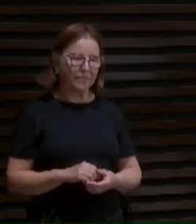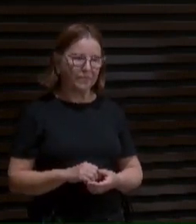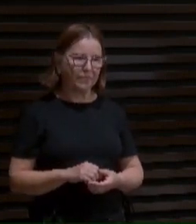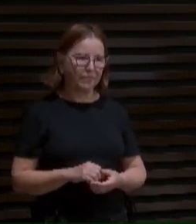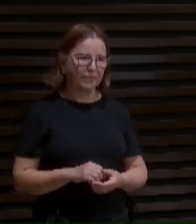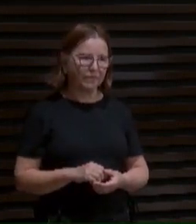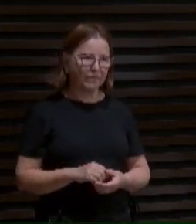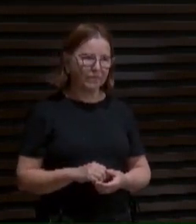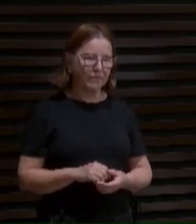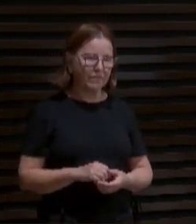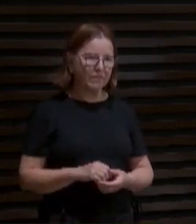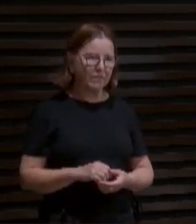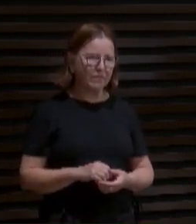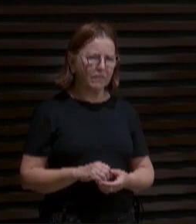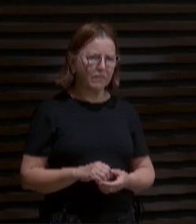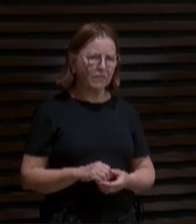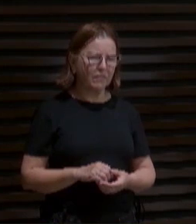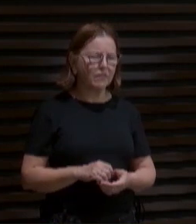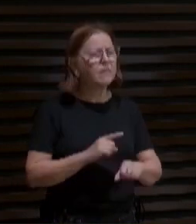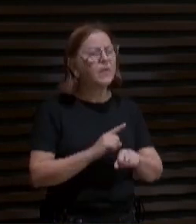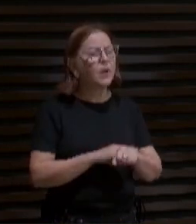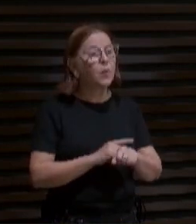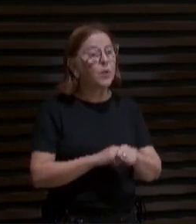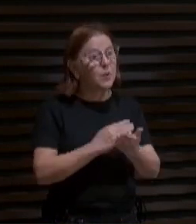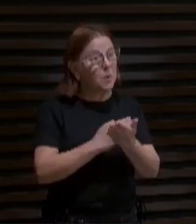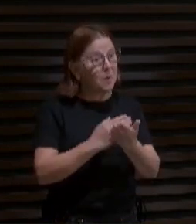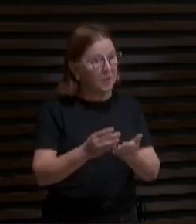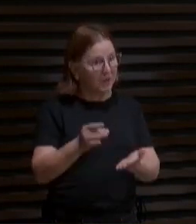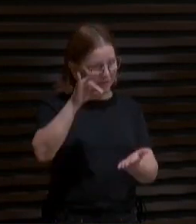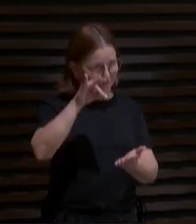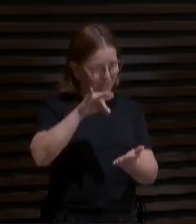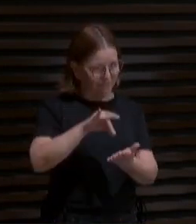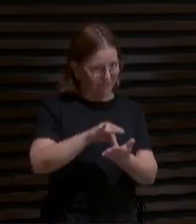E quando começam, de fato,